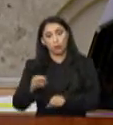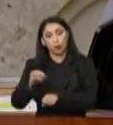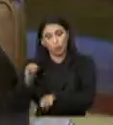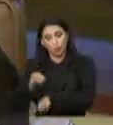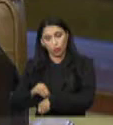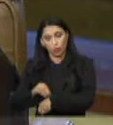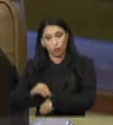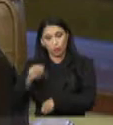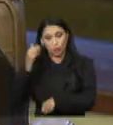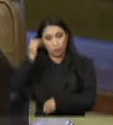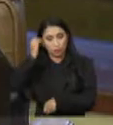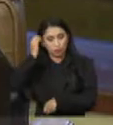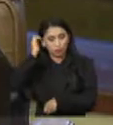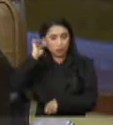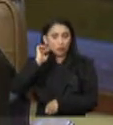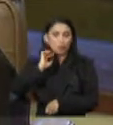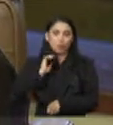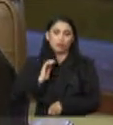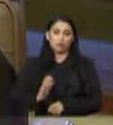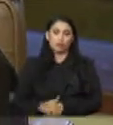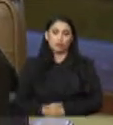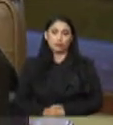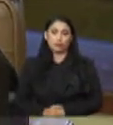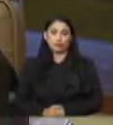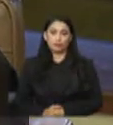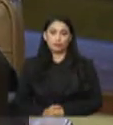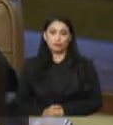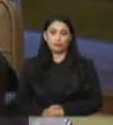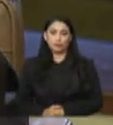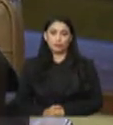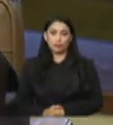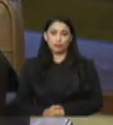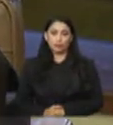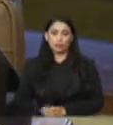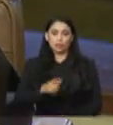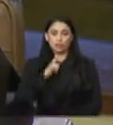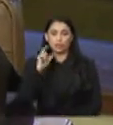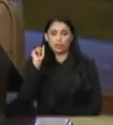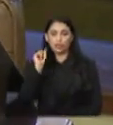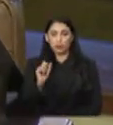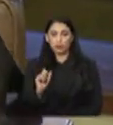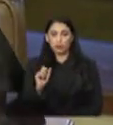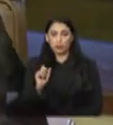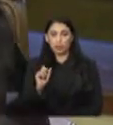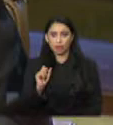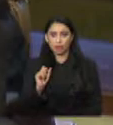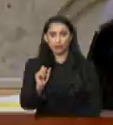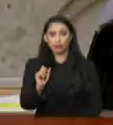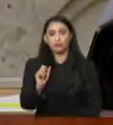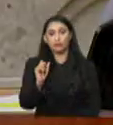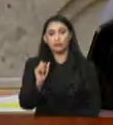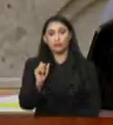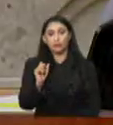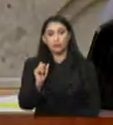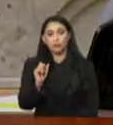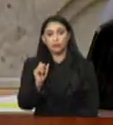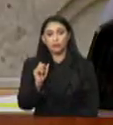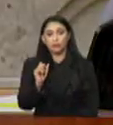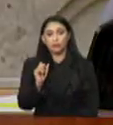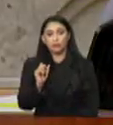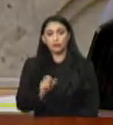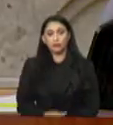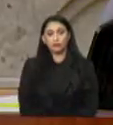culpa sem dúvida porque essa eu me coloco Contra esse tipo de seria os atos de improbidade a diferença